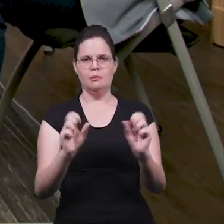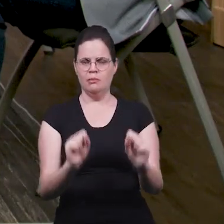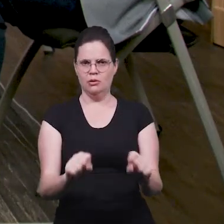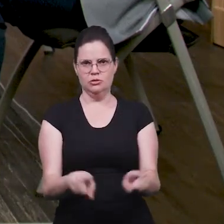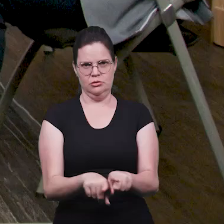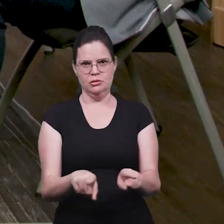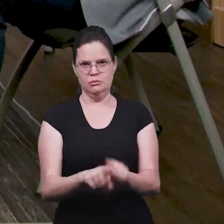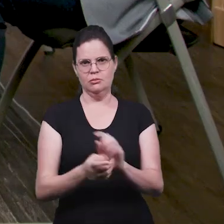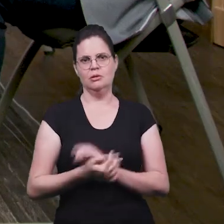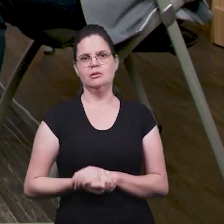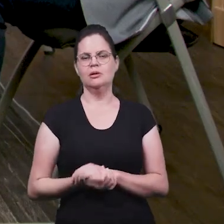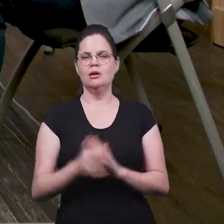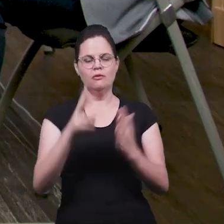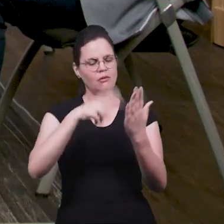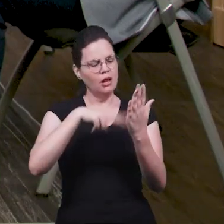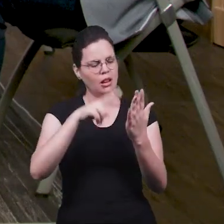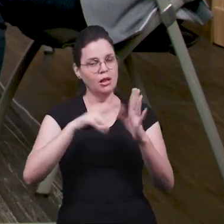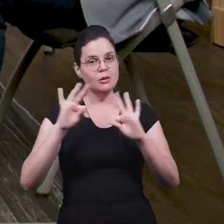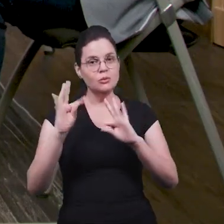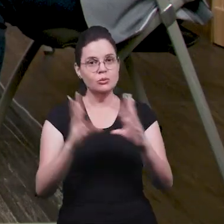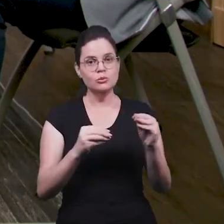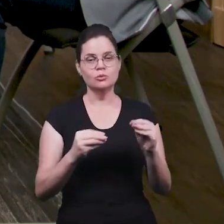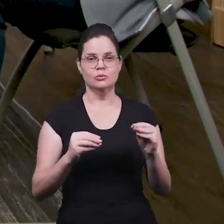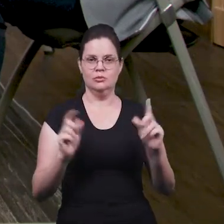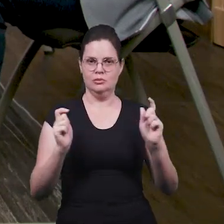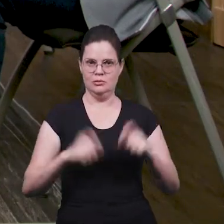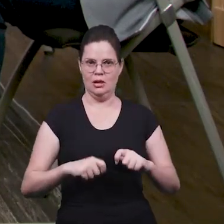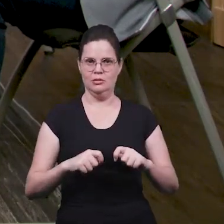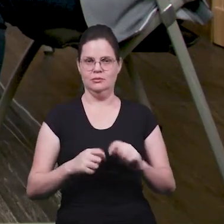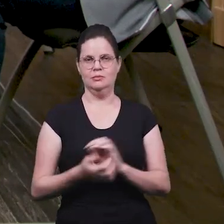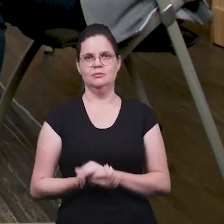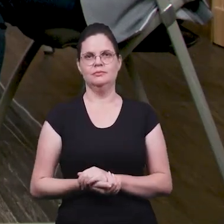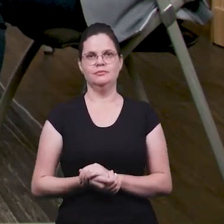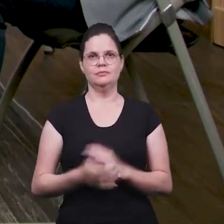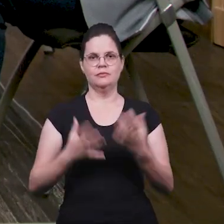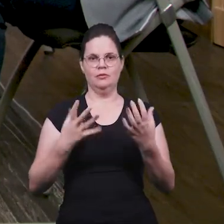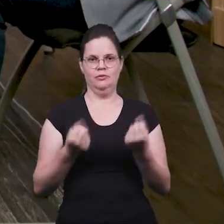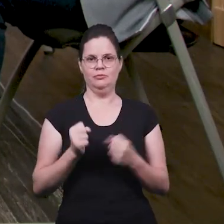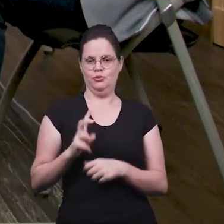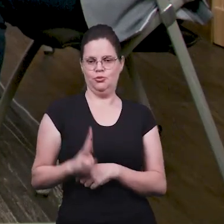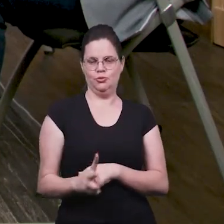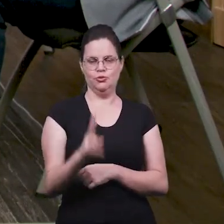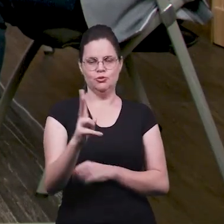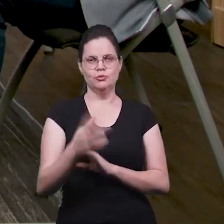18 a 29. Você acompanha tudo isso que nós estamos falando aqui. Vamos lá, vamos seguir